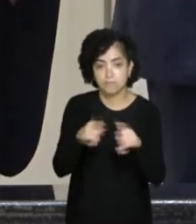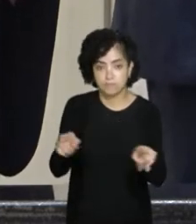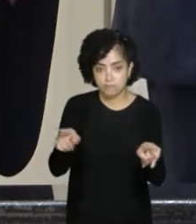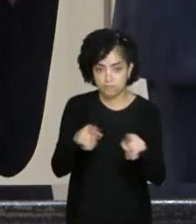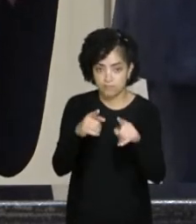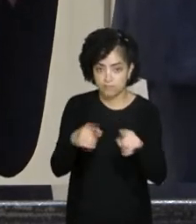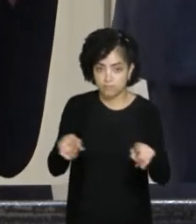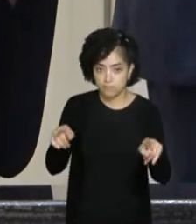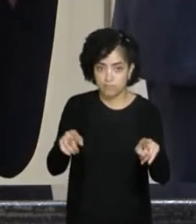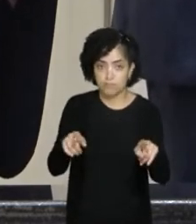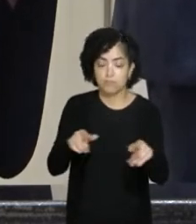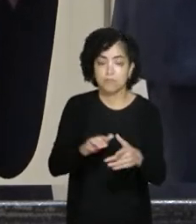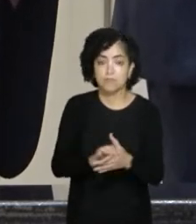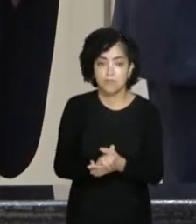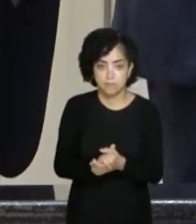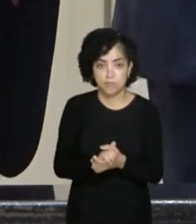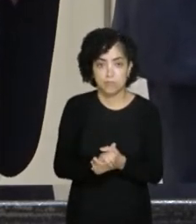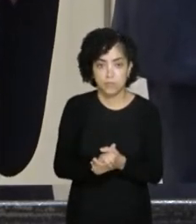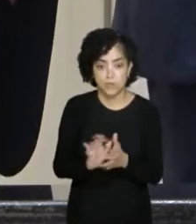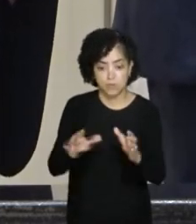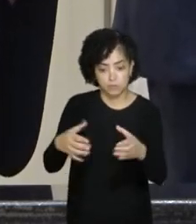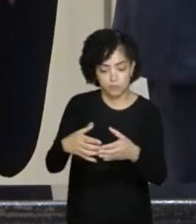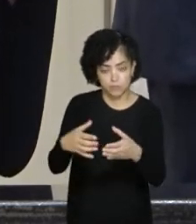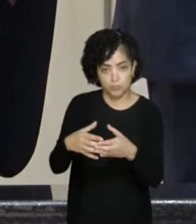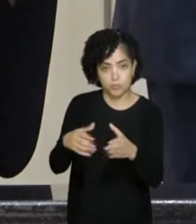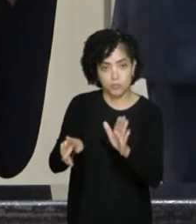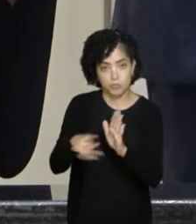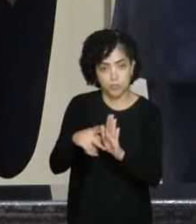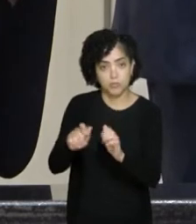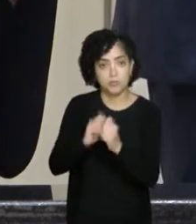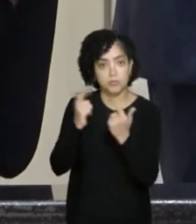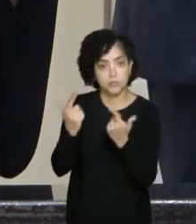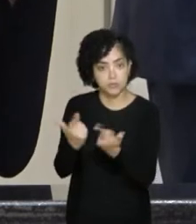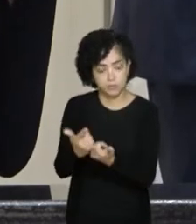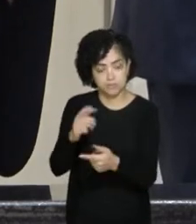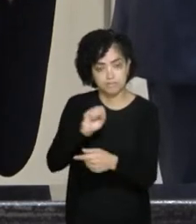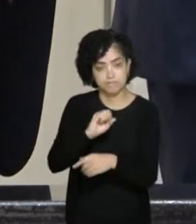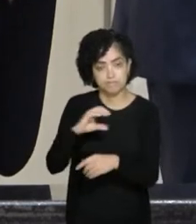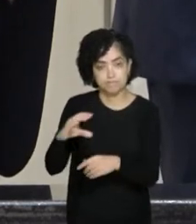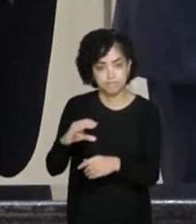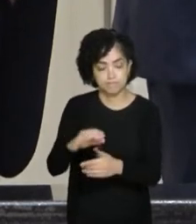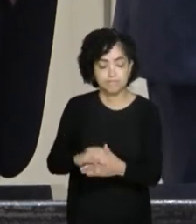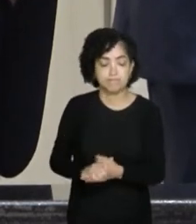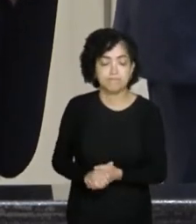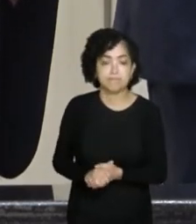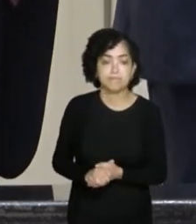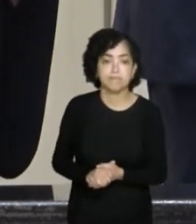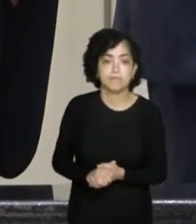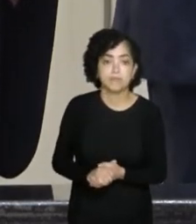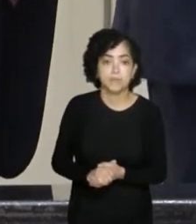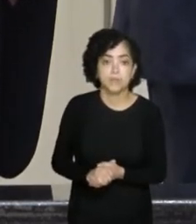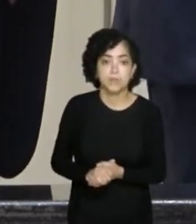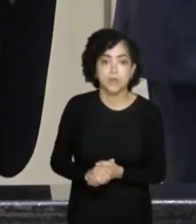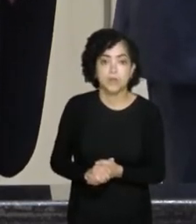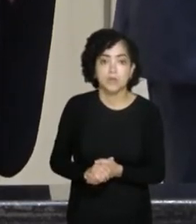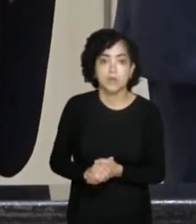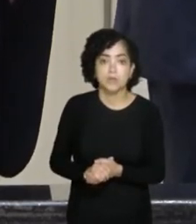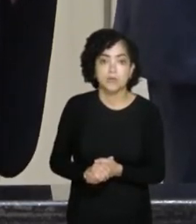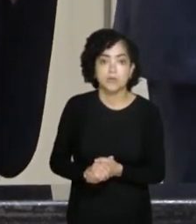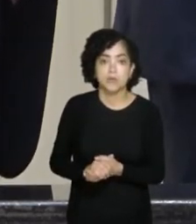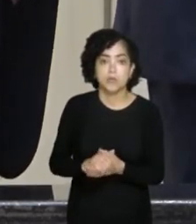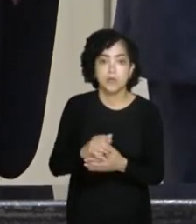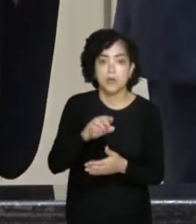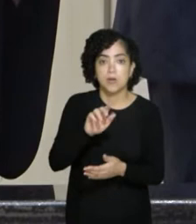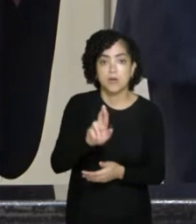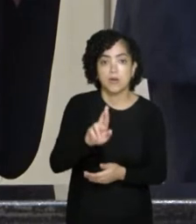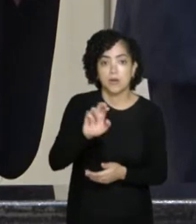hino nacional pelo coral da Assembleia Legislativa de Santa Catarina, sob a regência do maestro Reginaldo